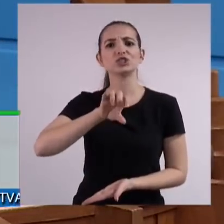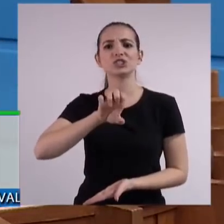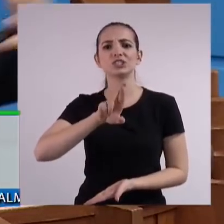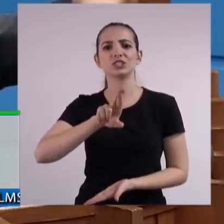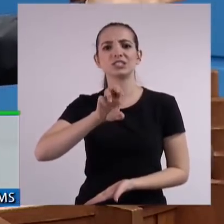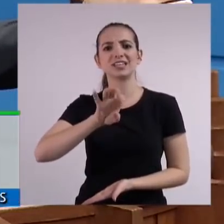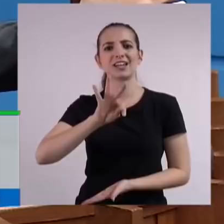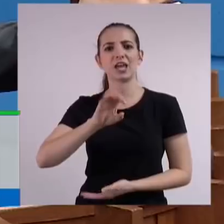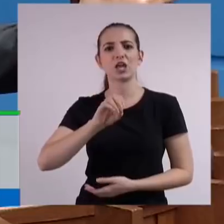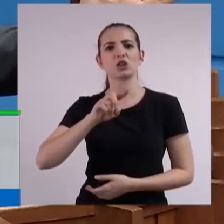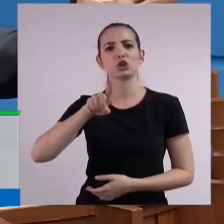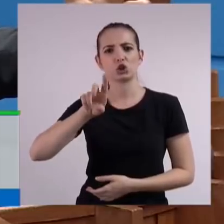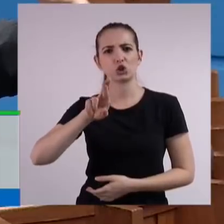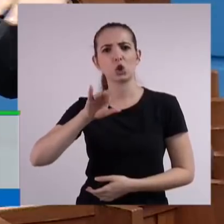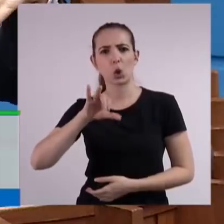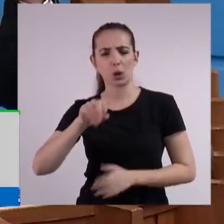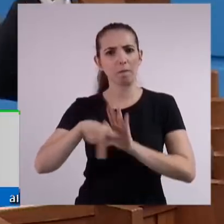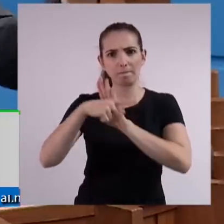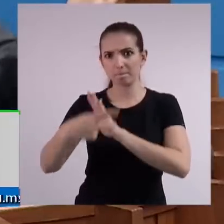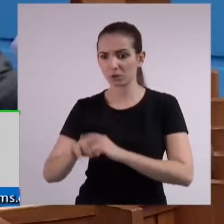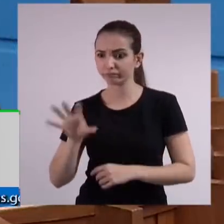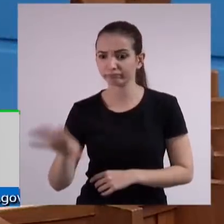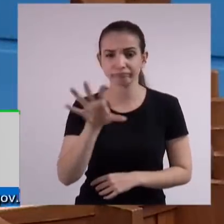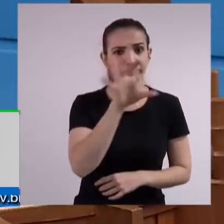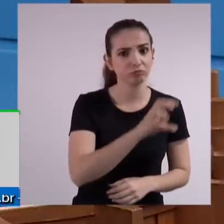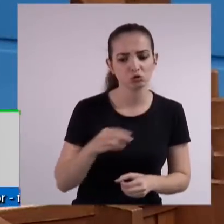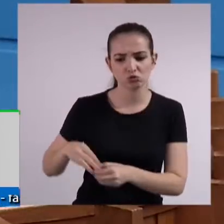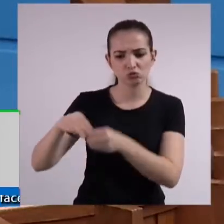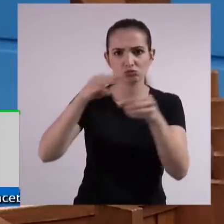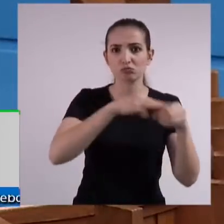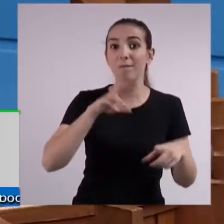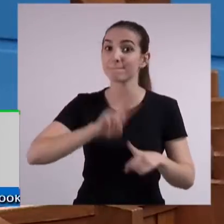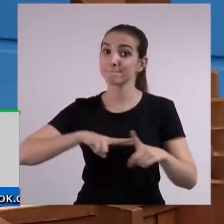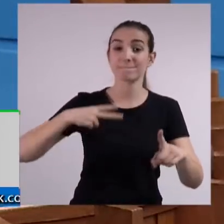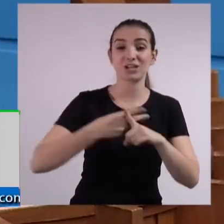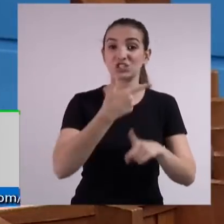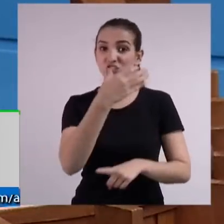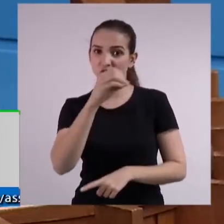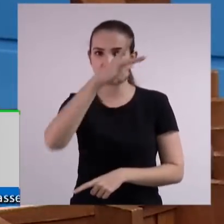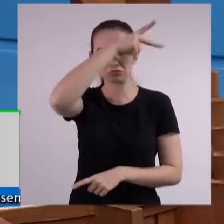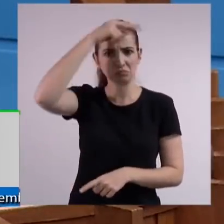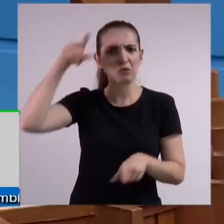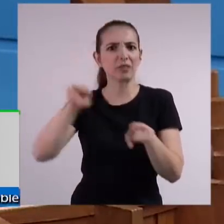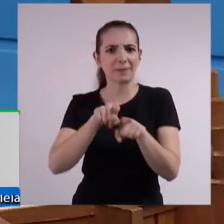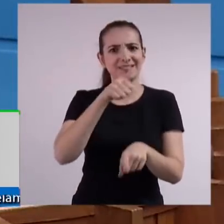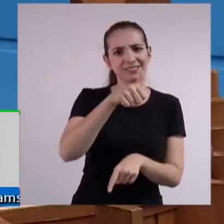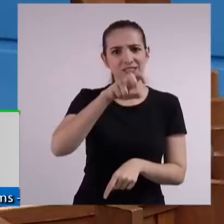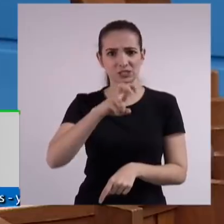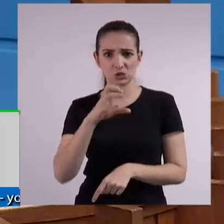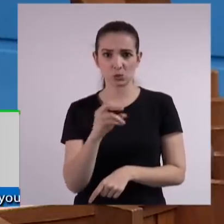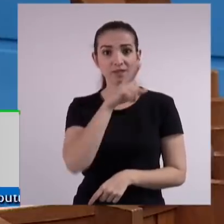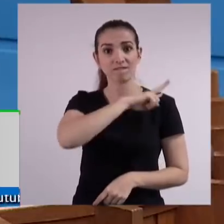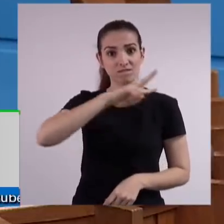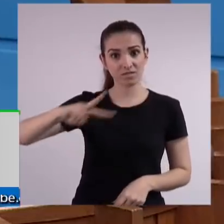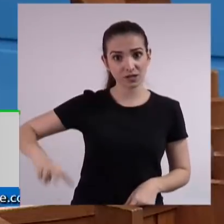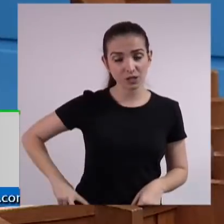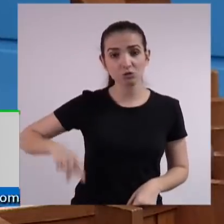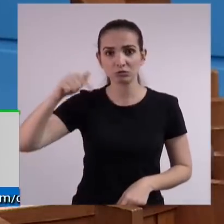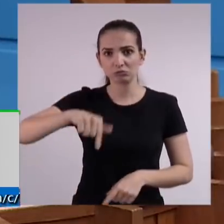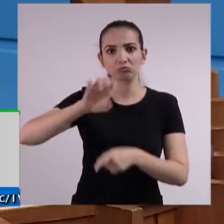municípios, mais de 20 prefeitos, quase 150 vereadores, que tem nesta casa